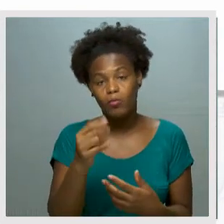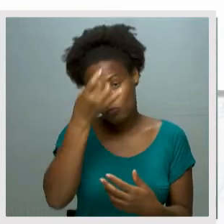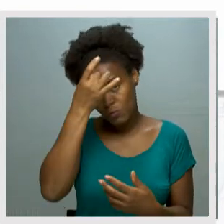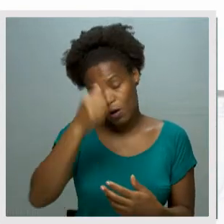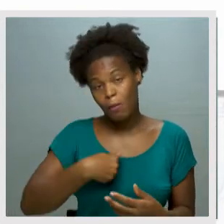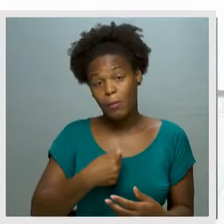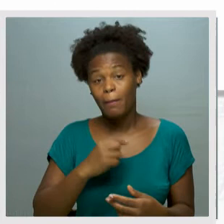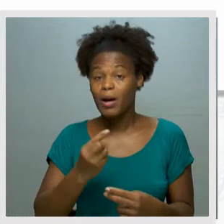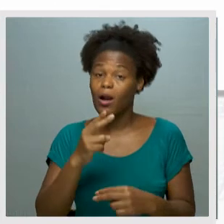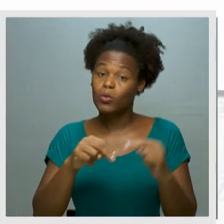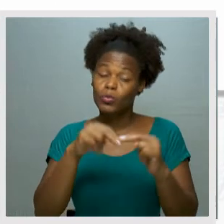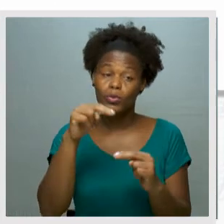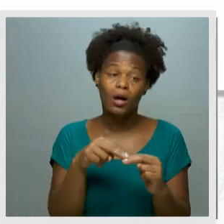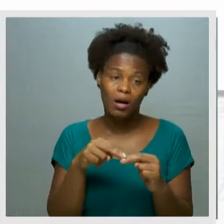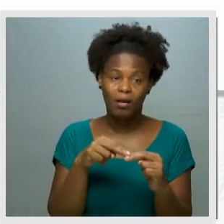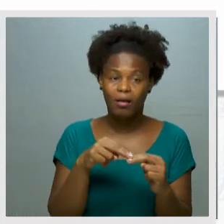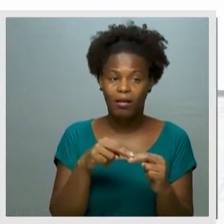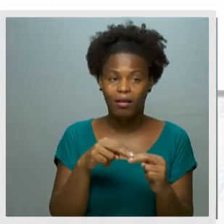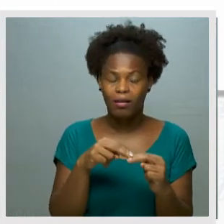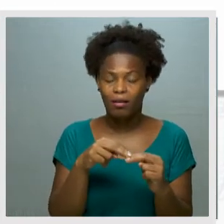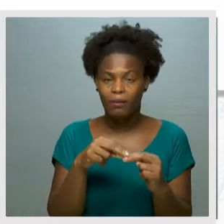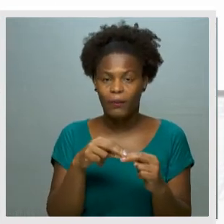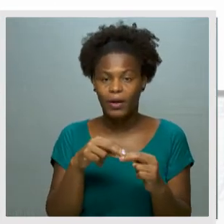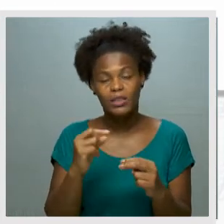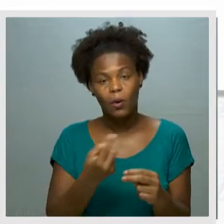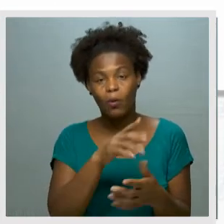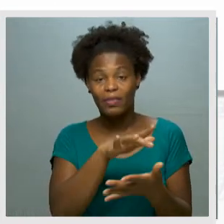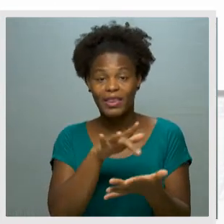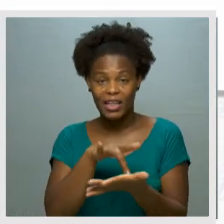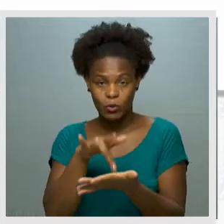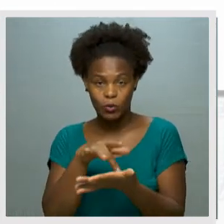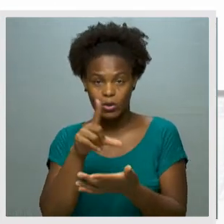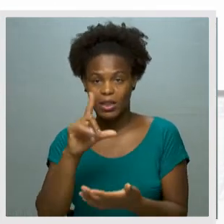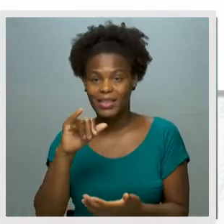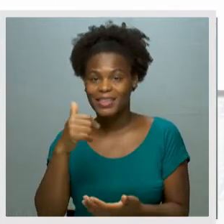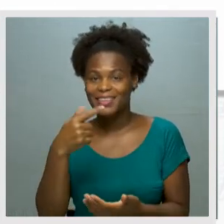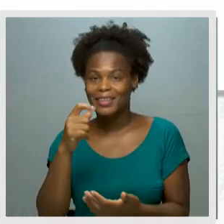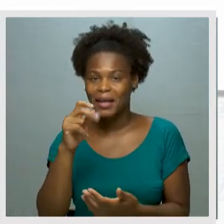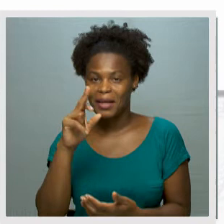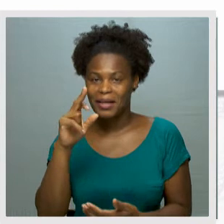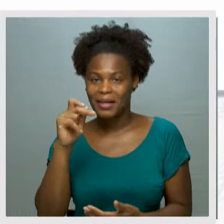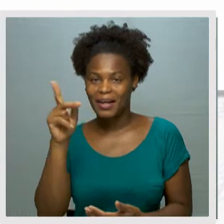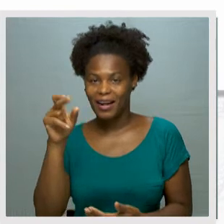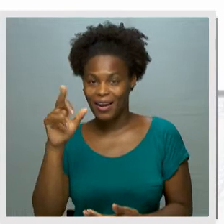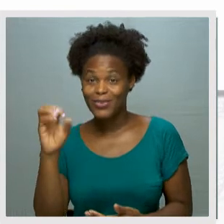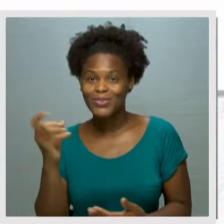subjetiva para construir narrativas ficcionais são textos literários. O que é que você acha?